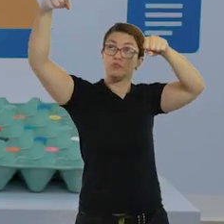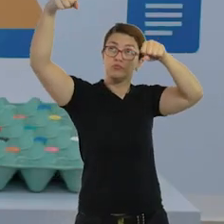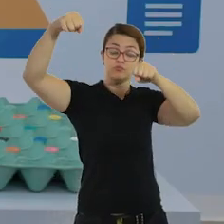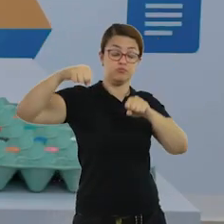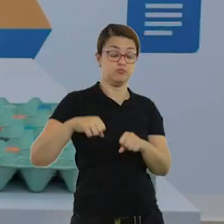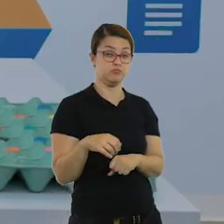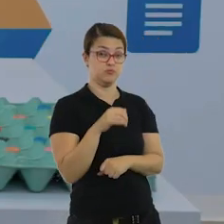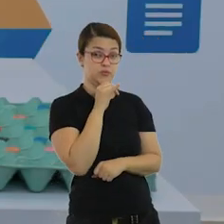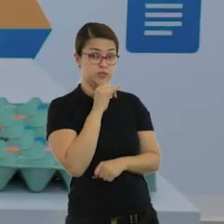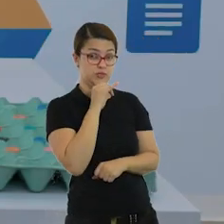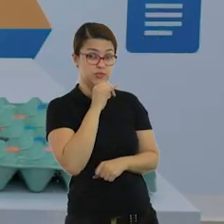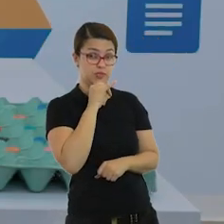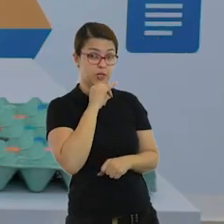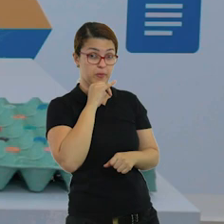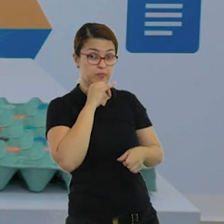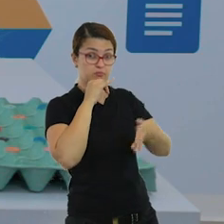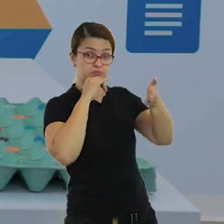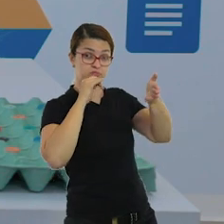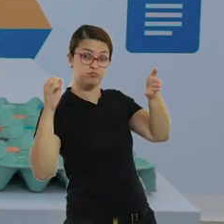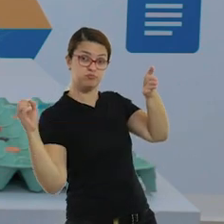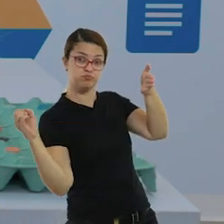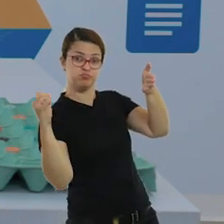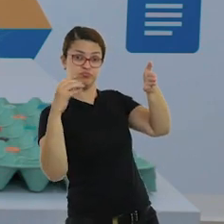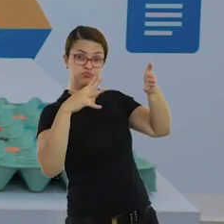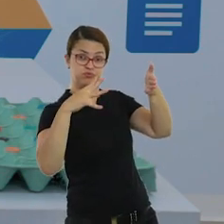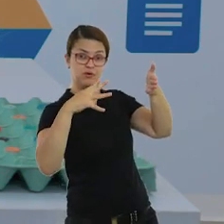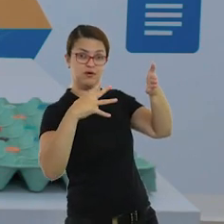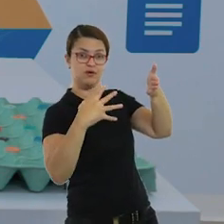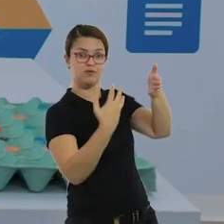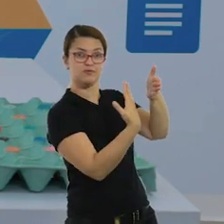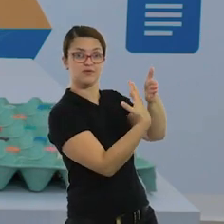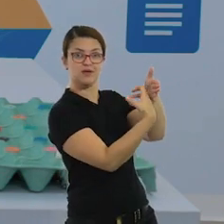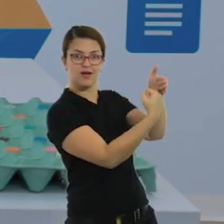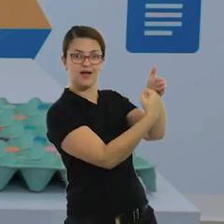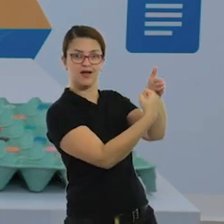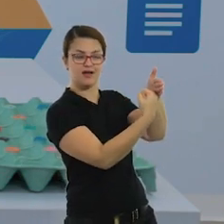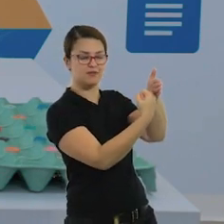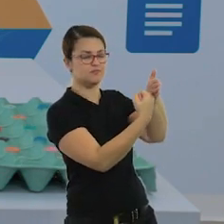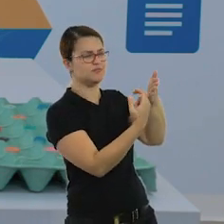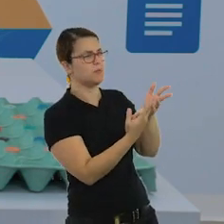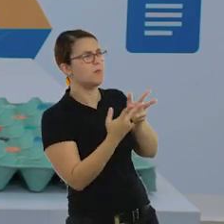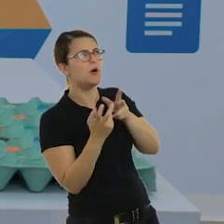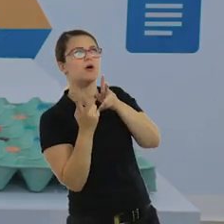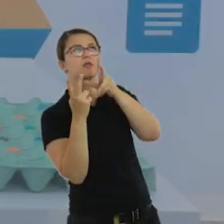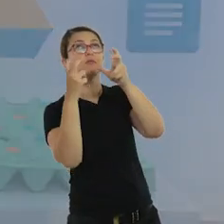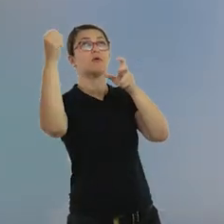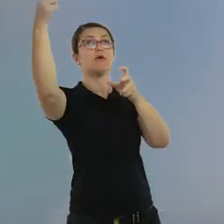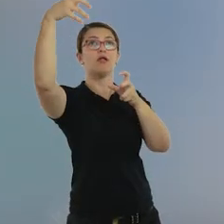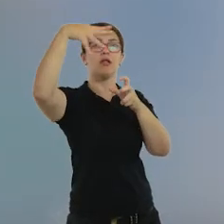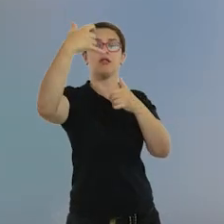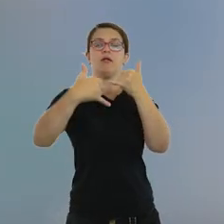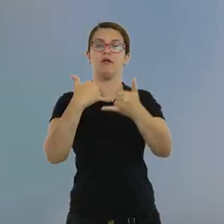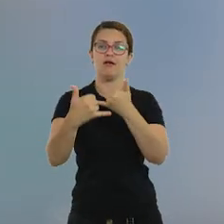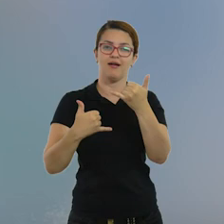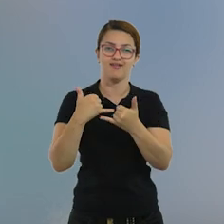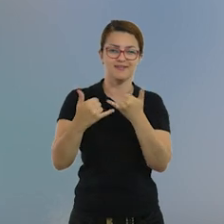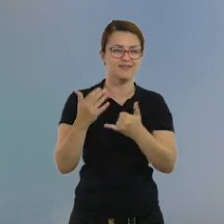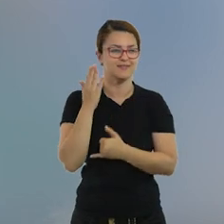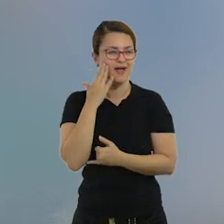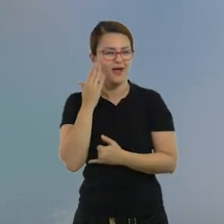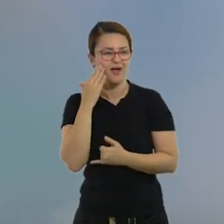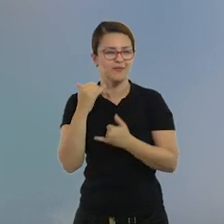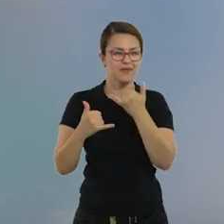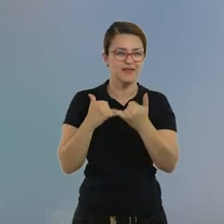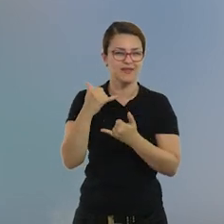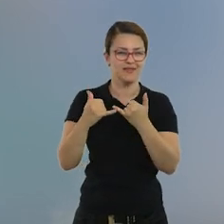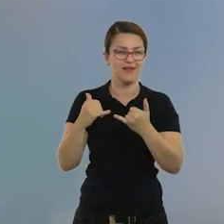do escorredor, e num ambiente bem escuro você vai ver como vai ficar refletido e você vai apreciar com seu filho as luzes, você vai poder brincar que está